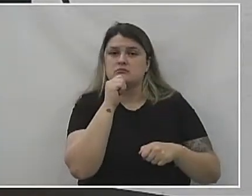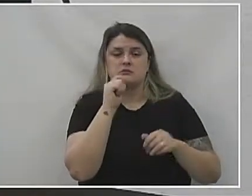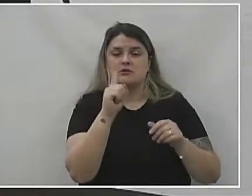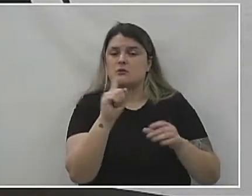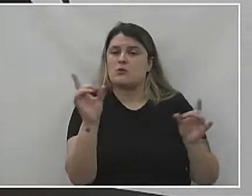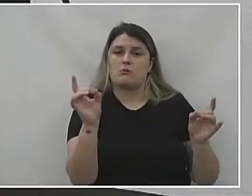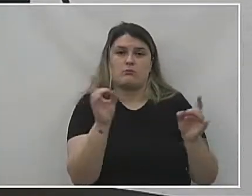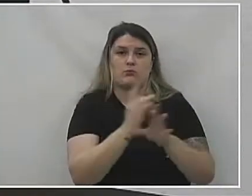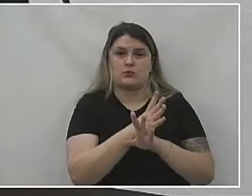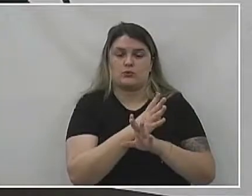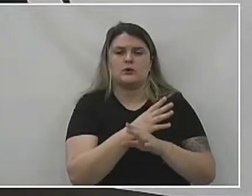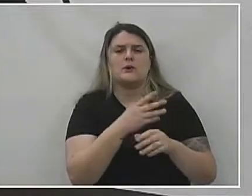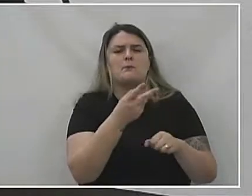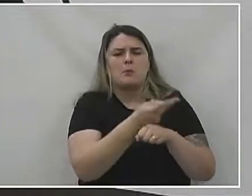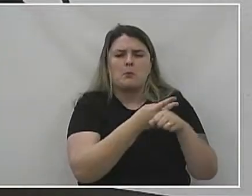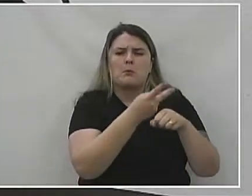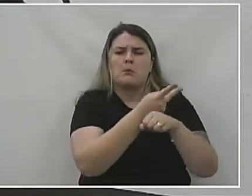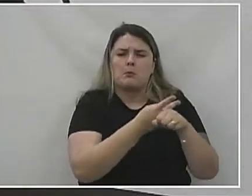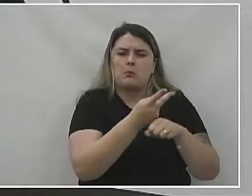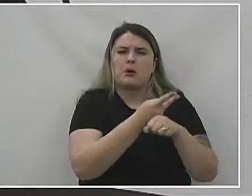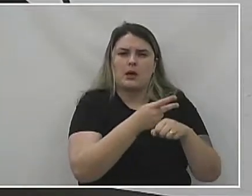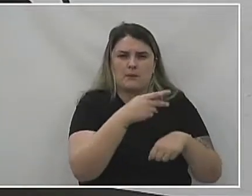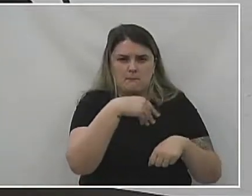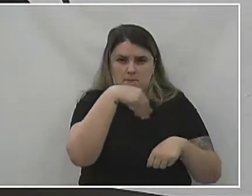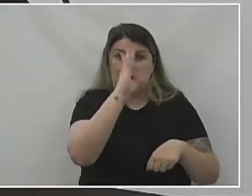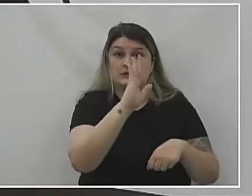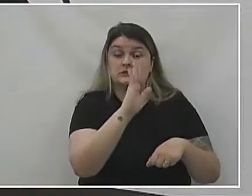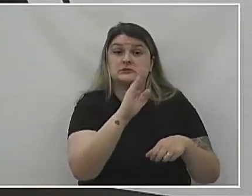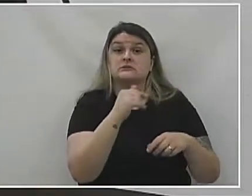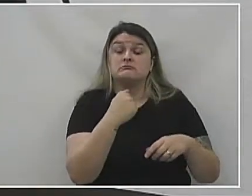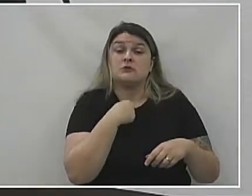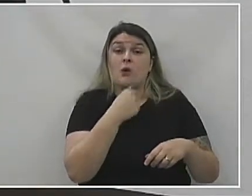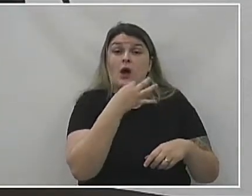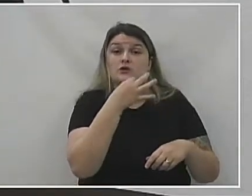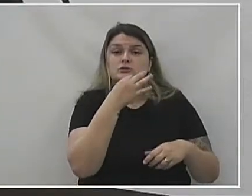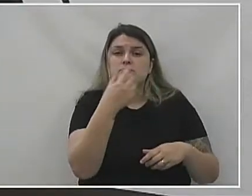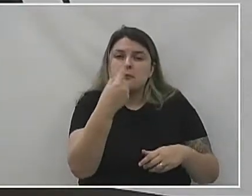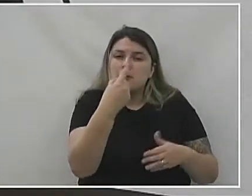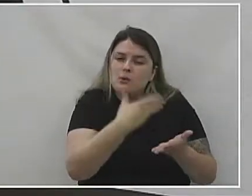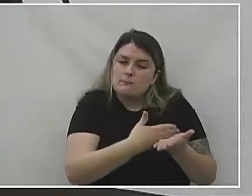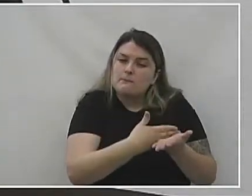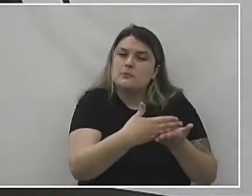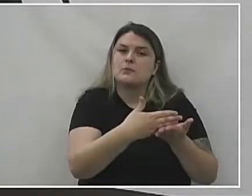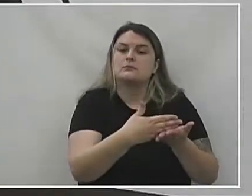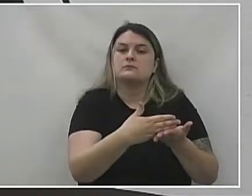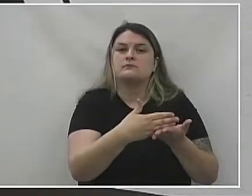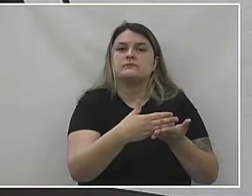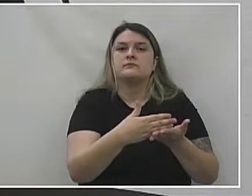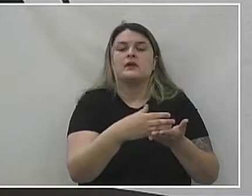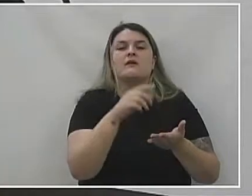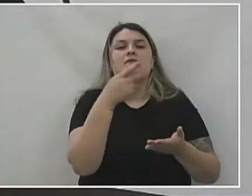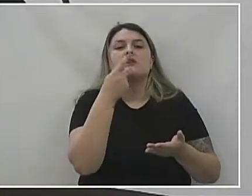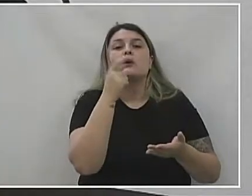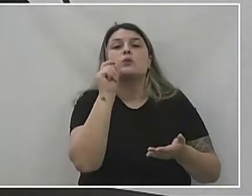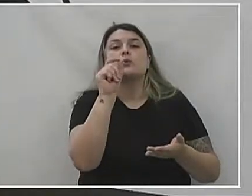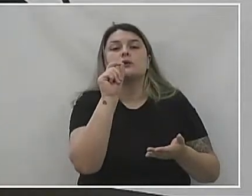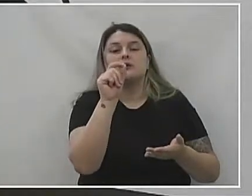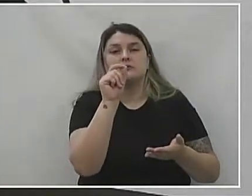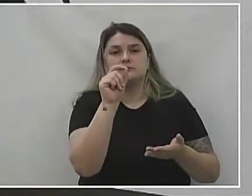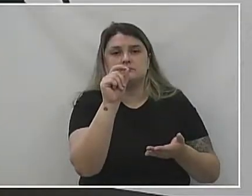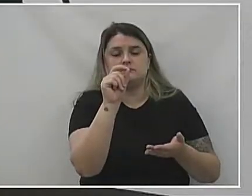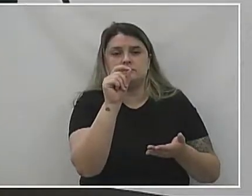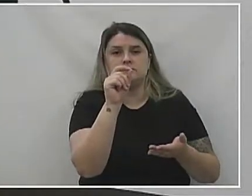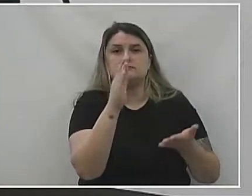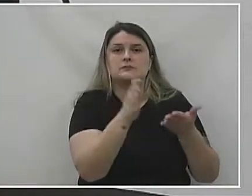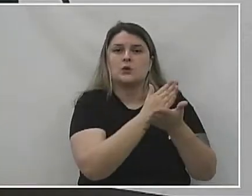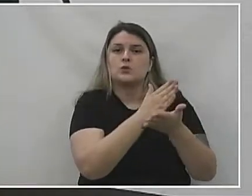temos que ainda buscar várias melhorias ainda mas eu acho que o primeiro passo foi dado eu gostaria de destacar aqui